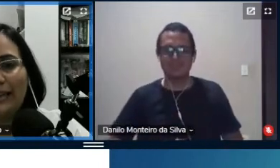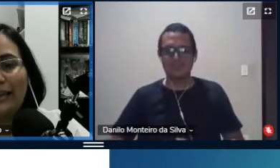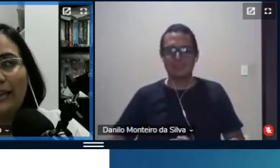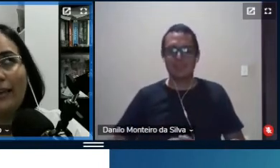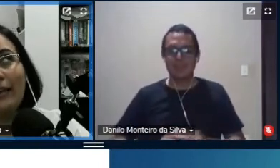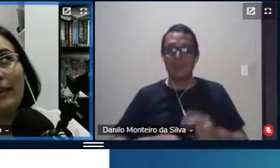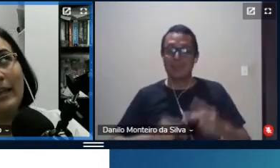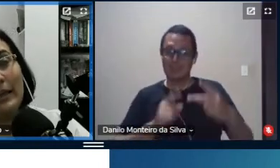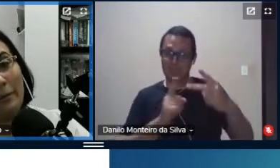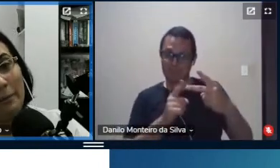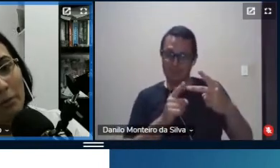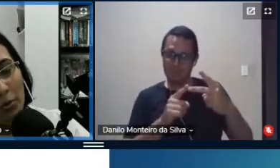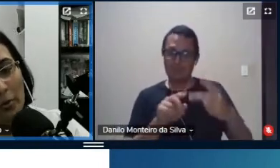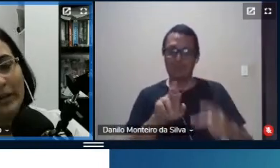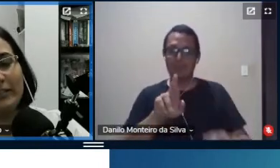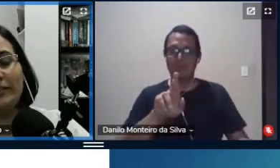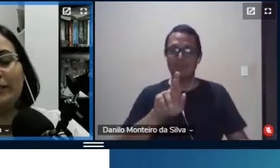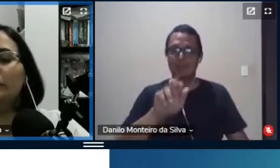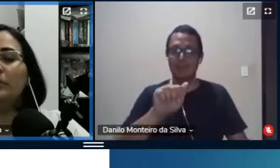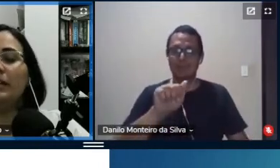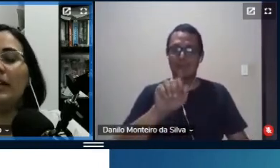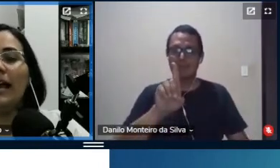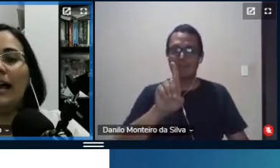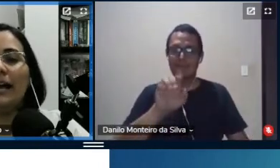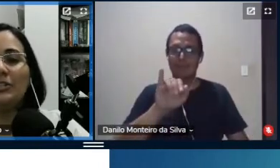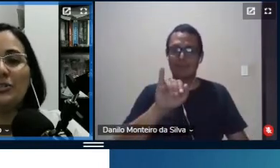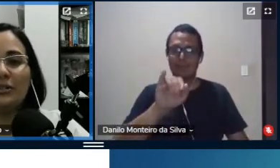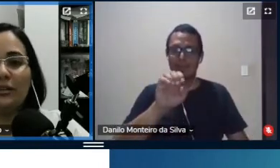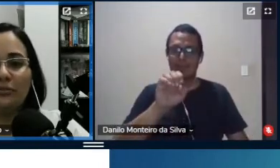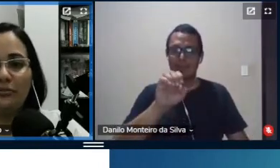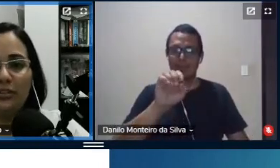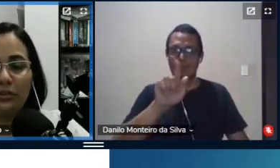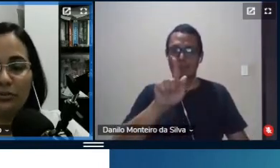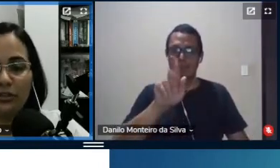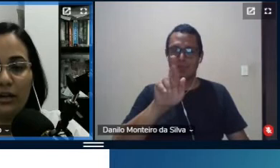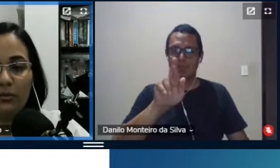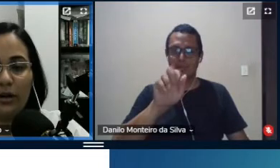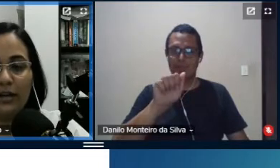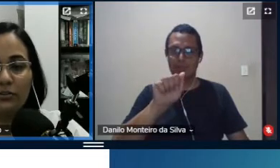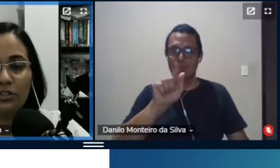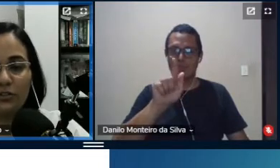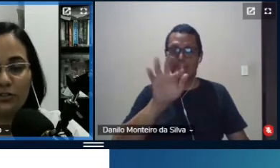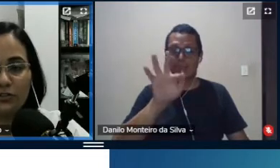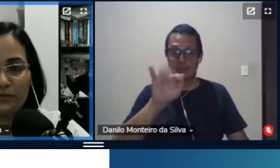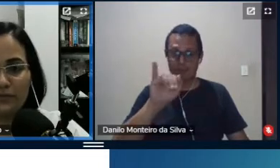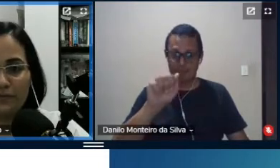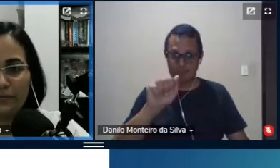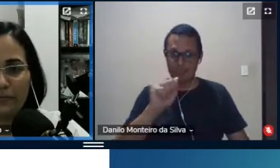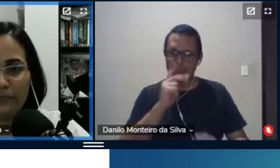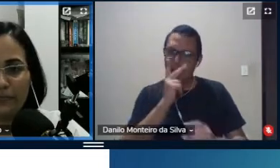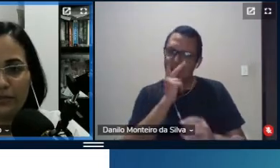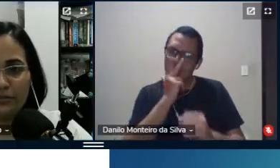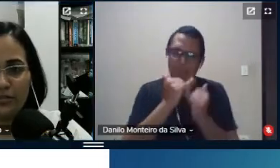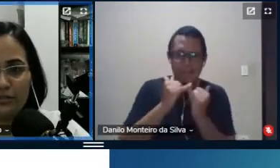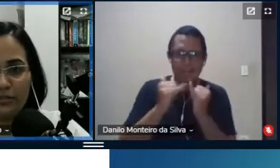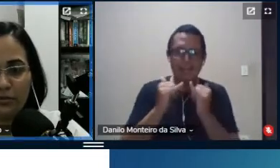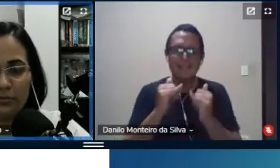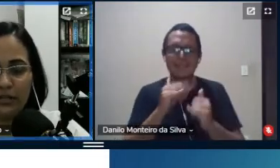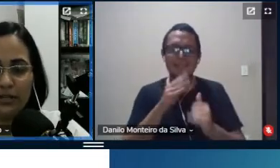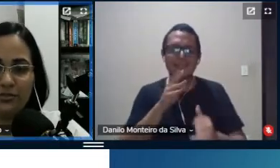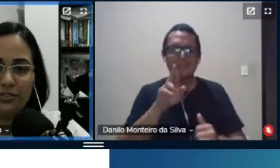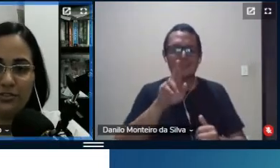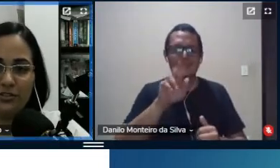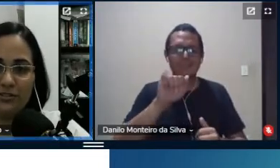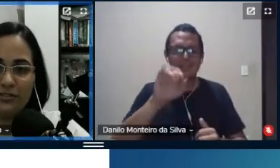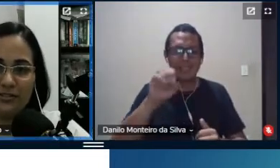gente, é um pouco parecida, porque a radiografia industrial, o raio-x, eu não sei se tem